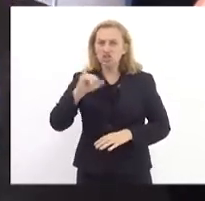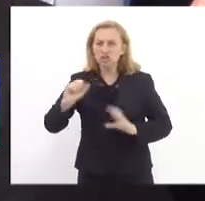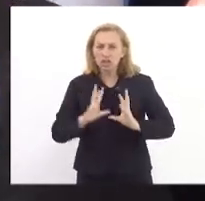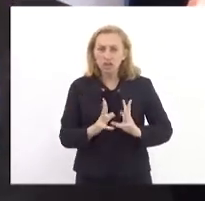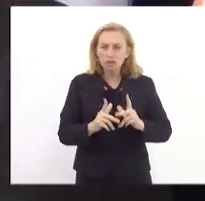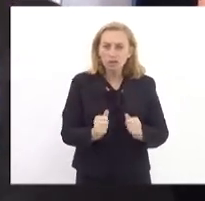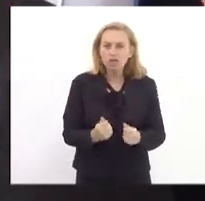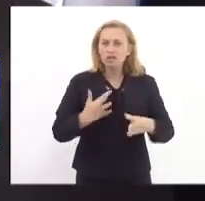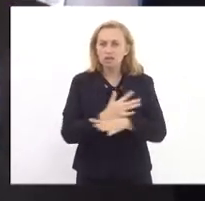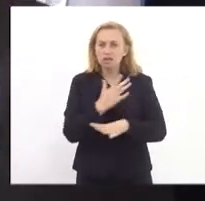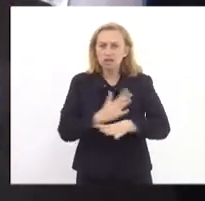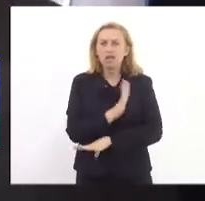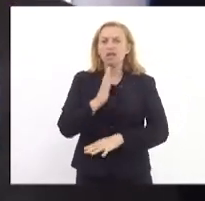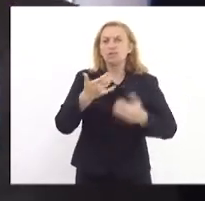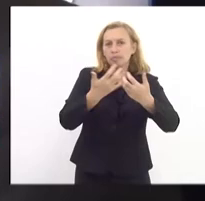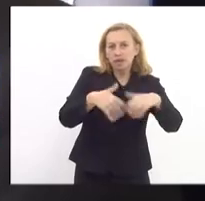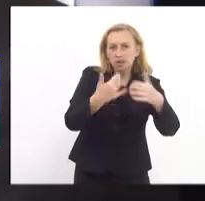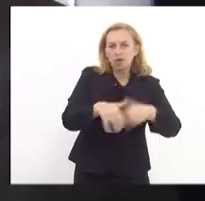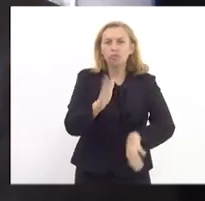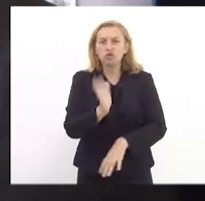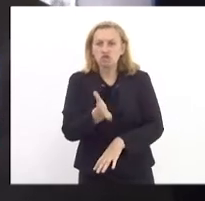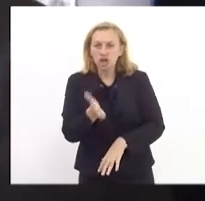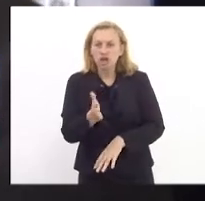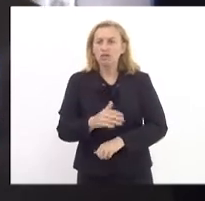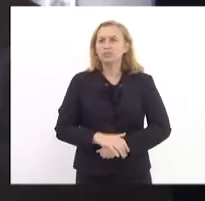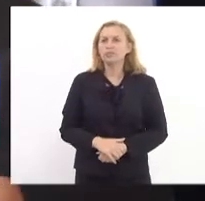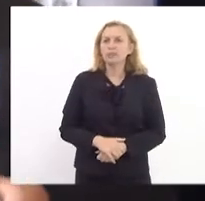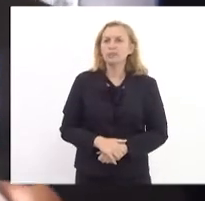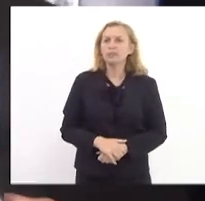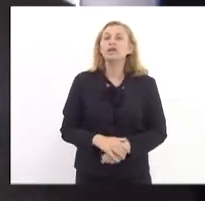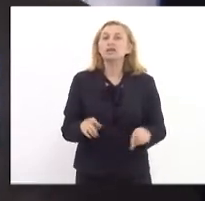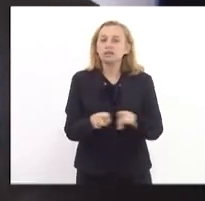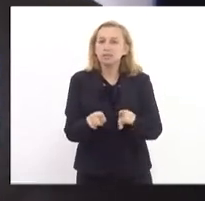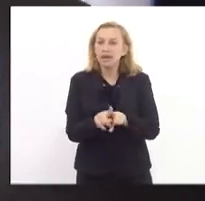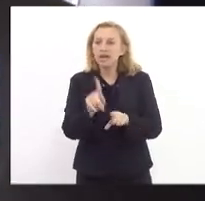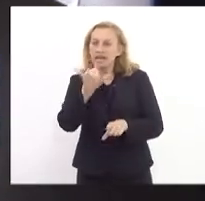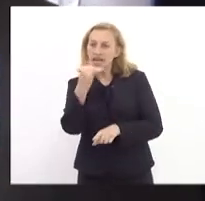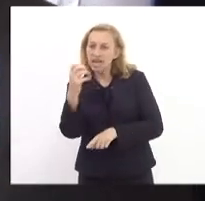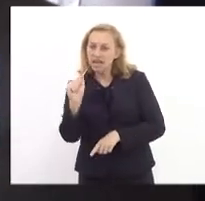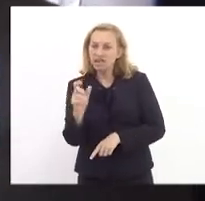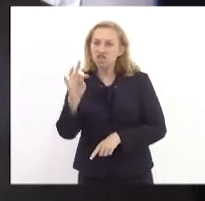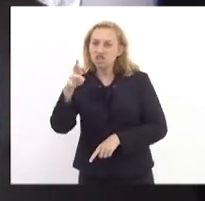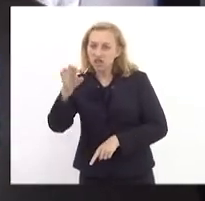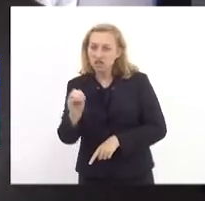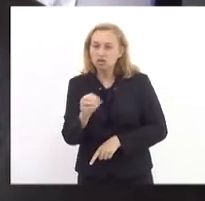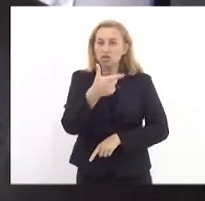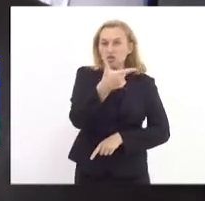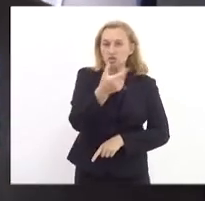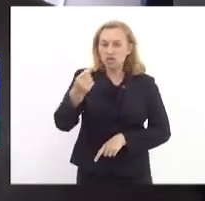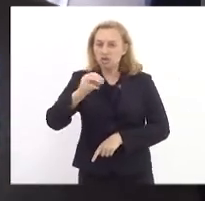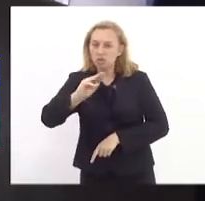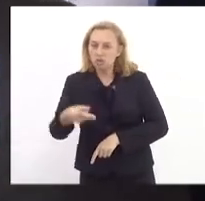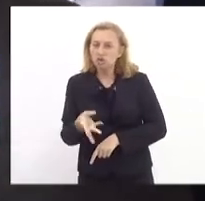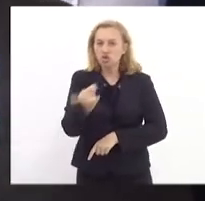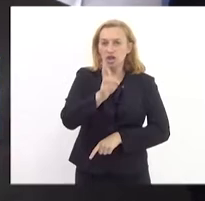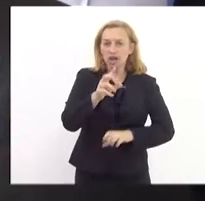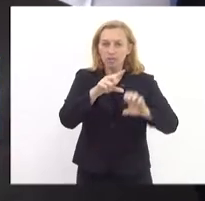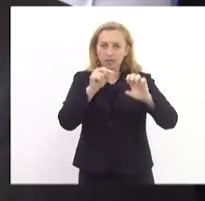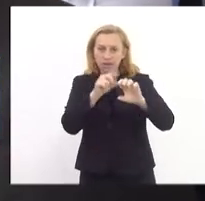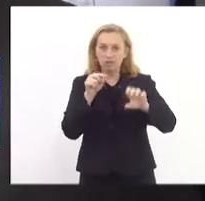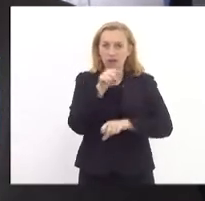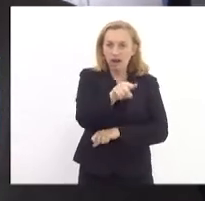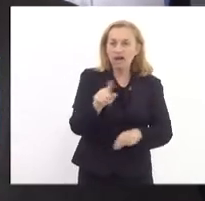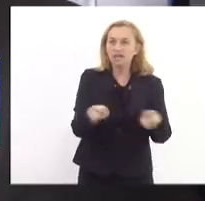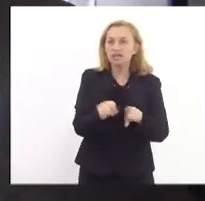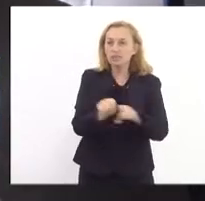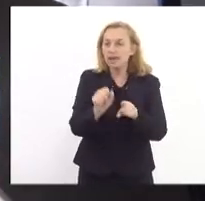Então Petrópolis já tem tido, abrimos uma linha de crédito de 200 milhões de reais para os empreendedores lá e também o